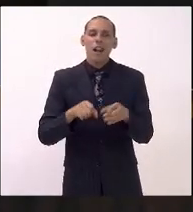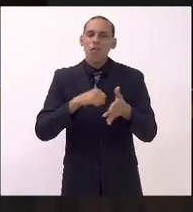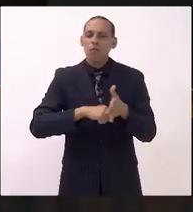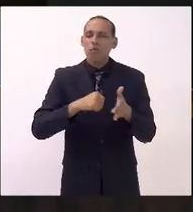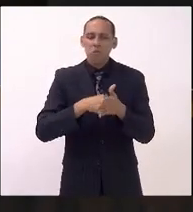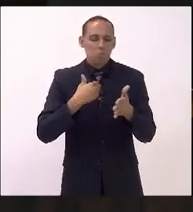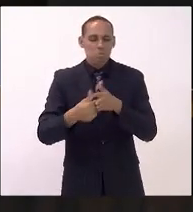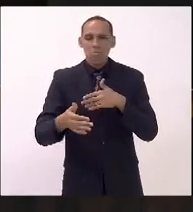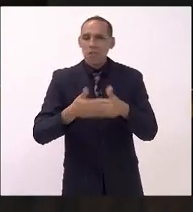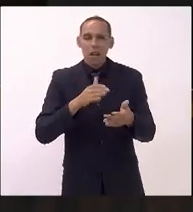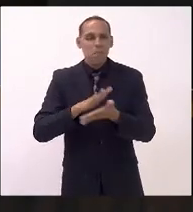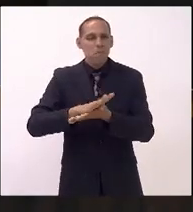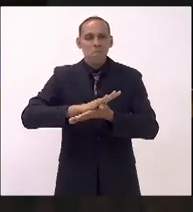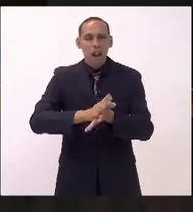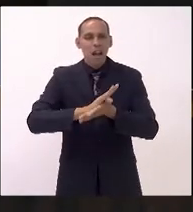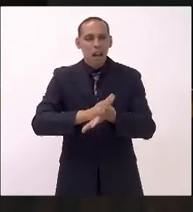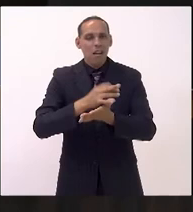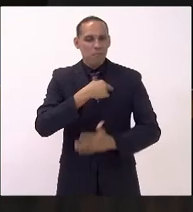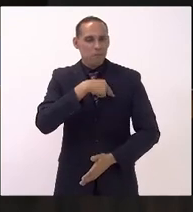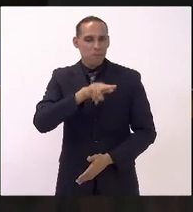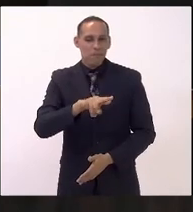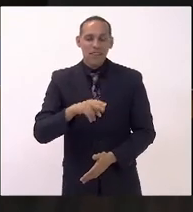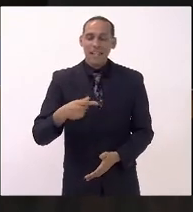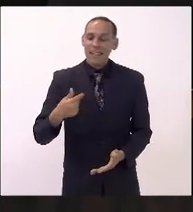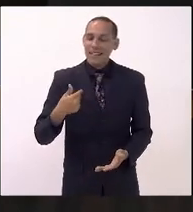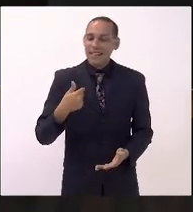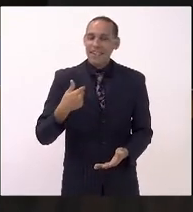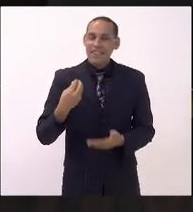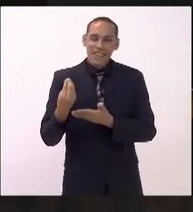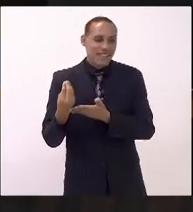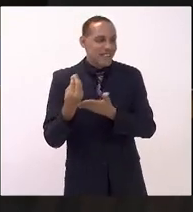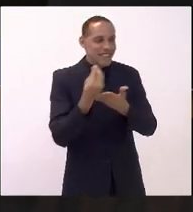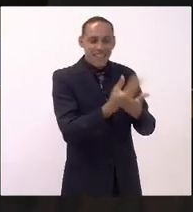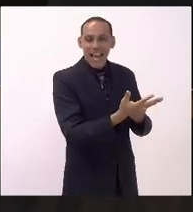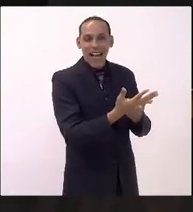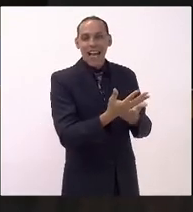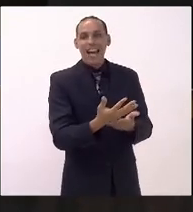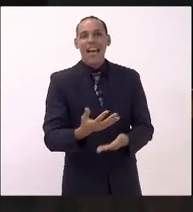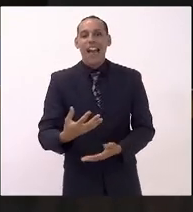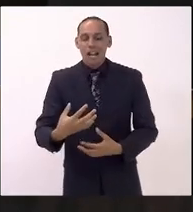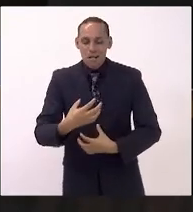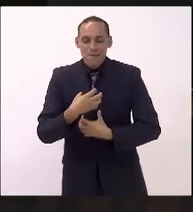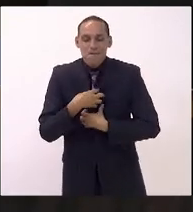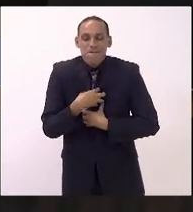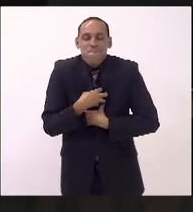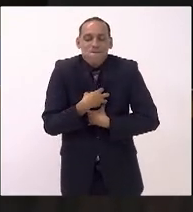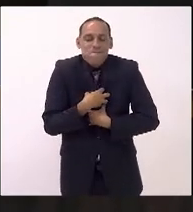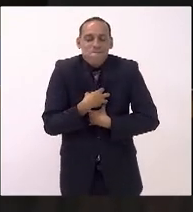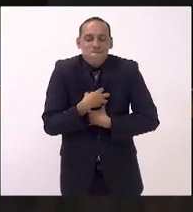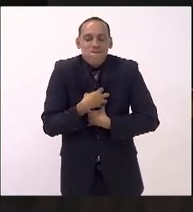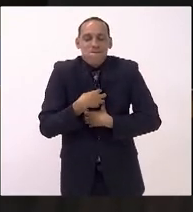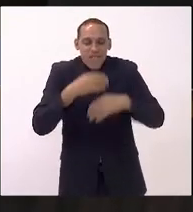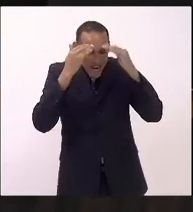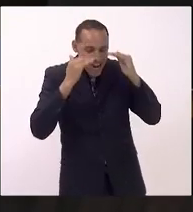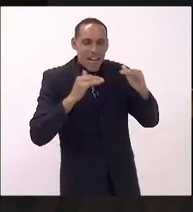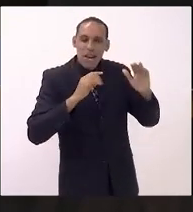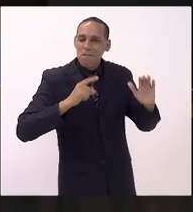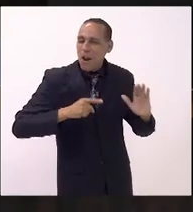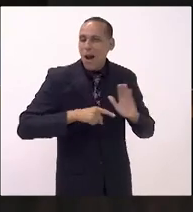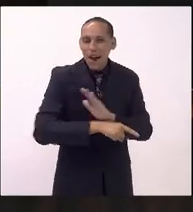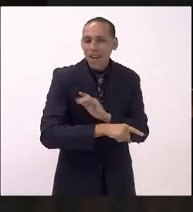de preconceito religioso. Transmita ao agraciado meus sentimentos de profundo respeito e